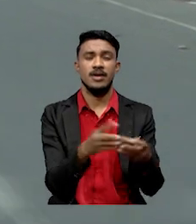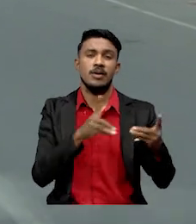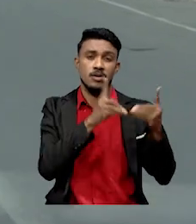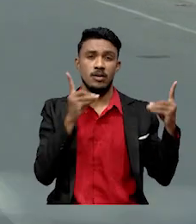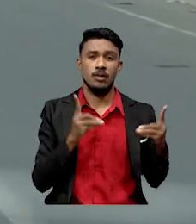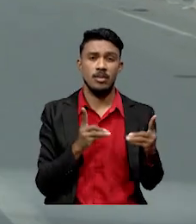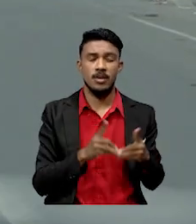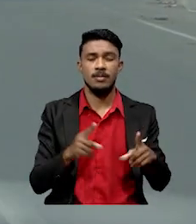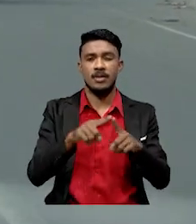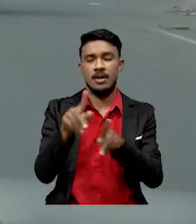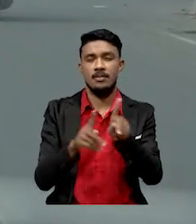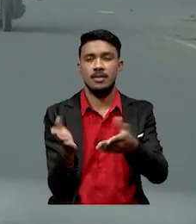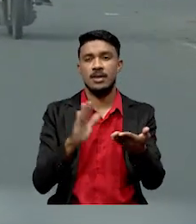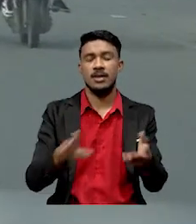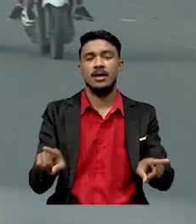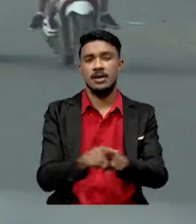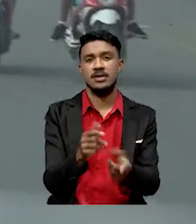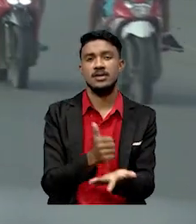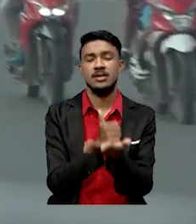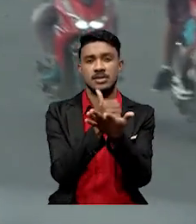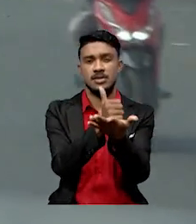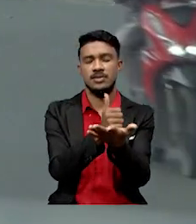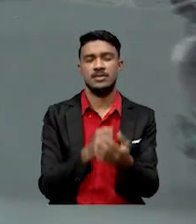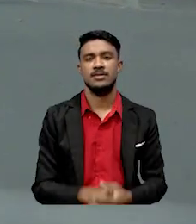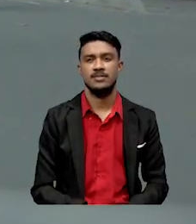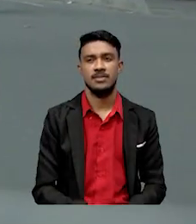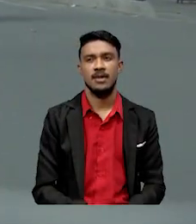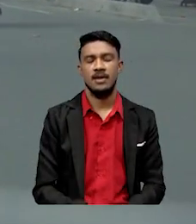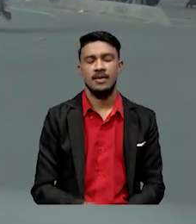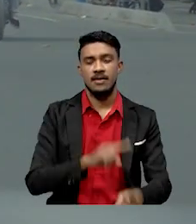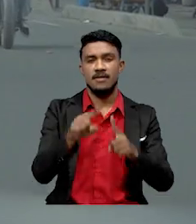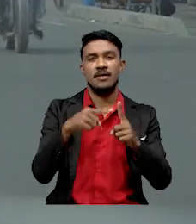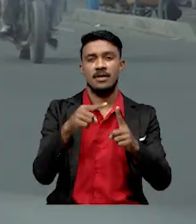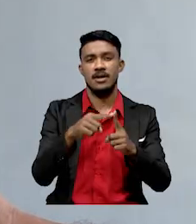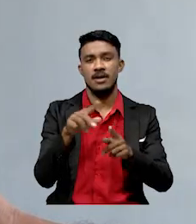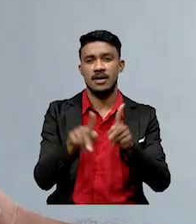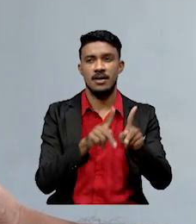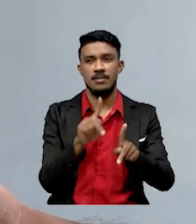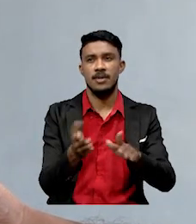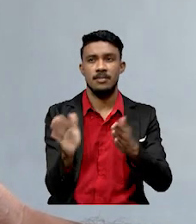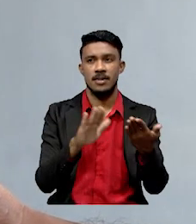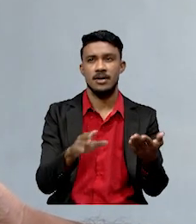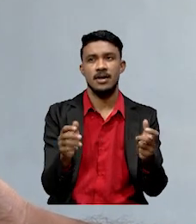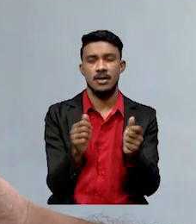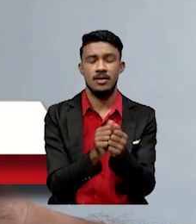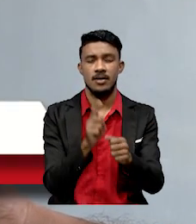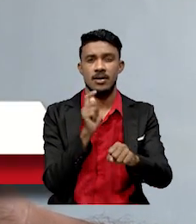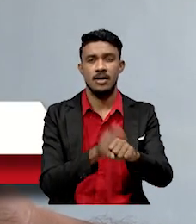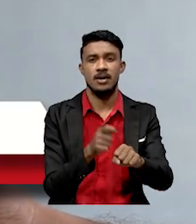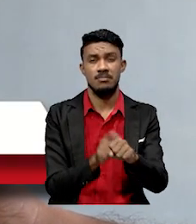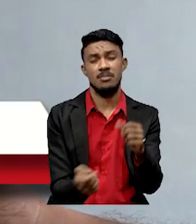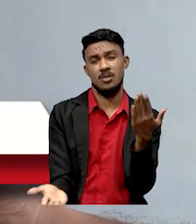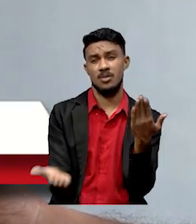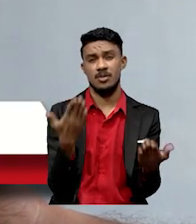be fiar cruz no dar salvação. Kalau ema mate ho situação normal,